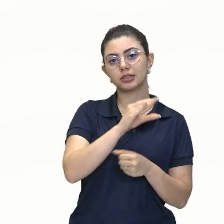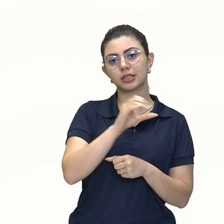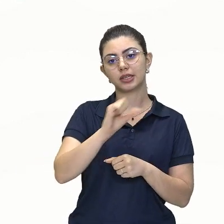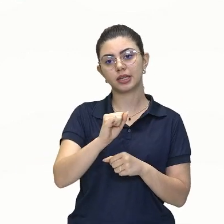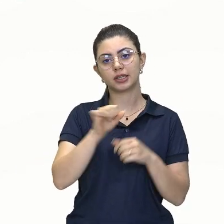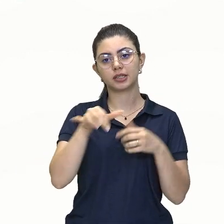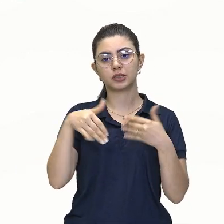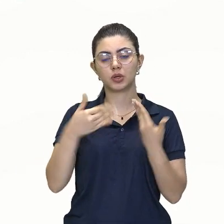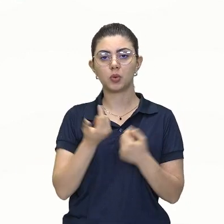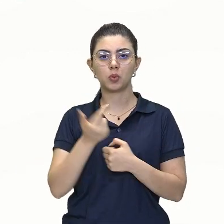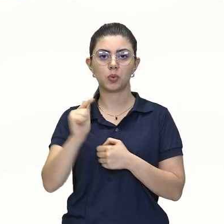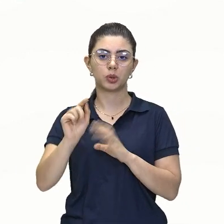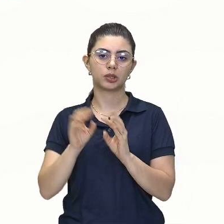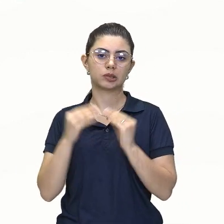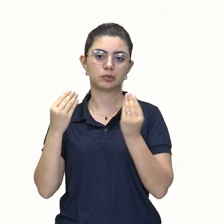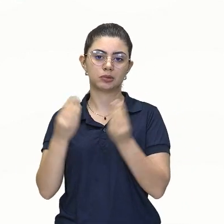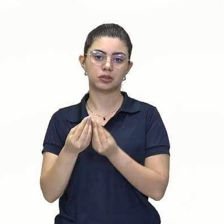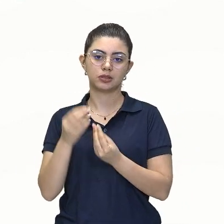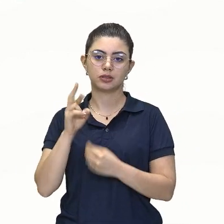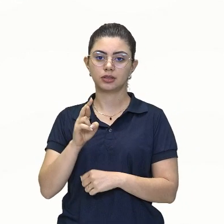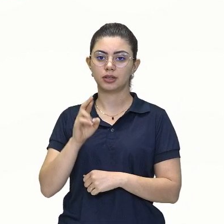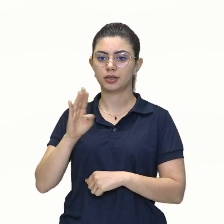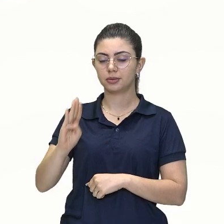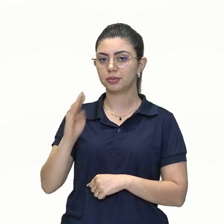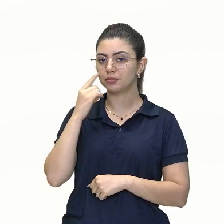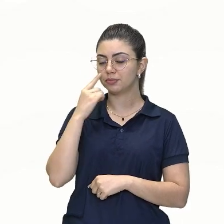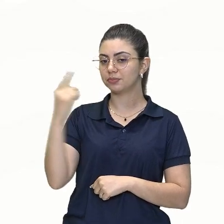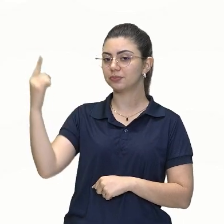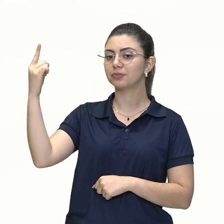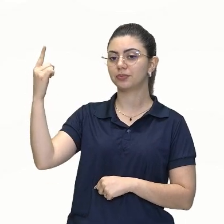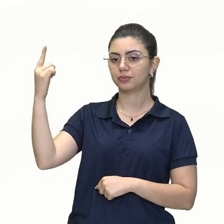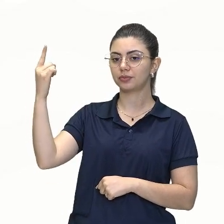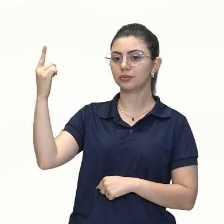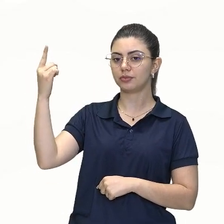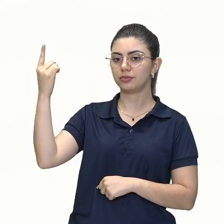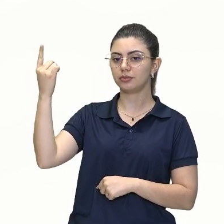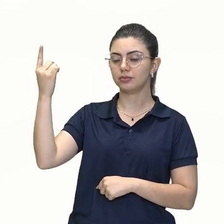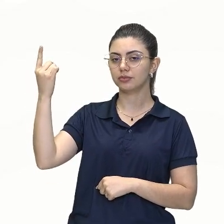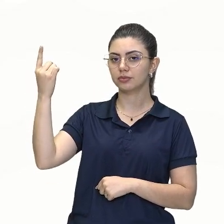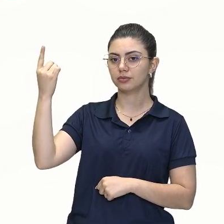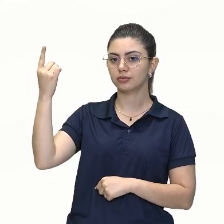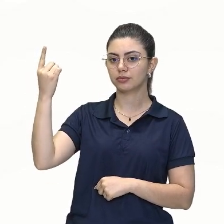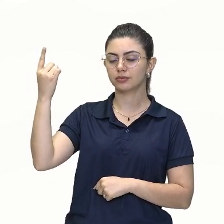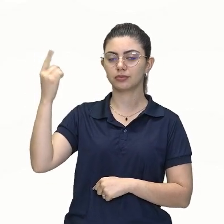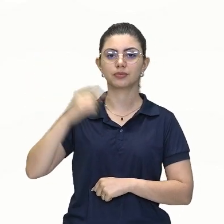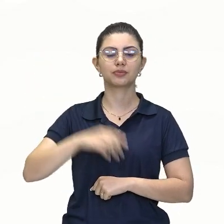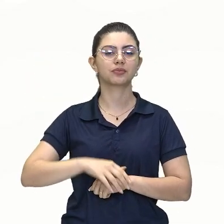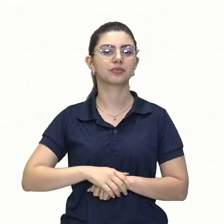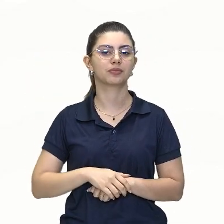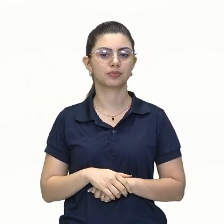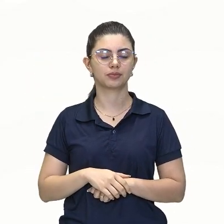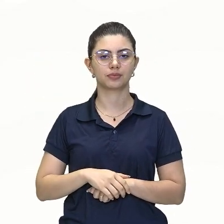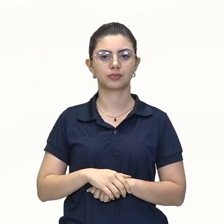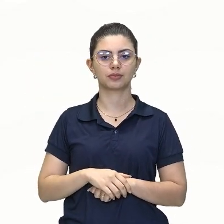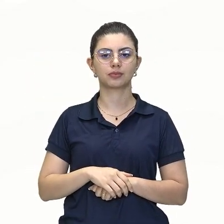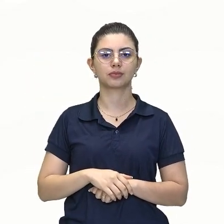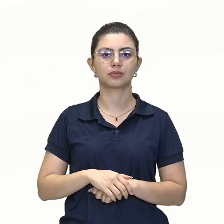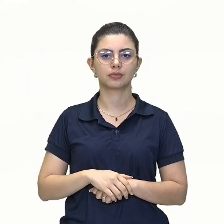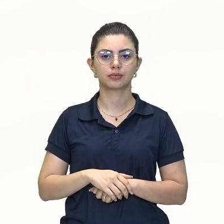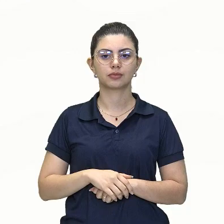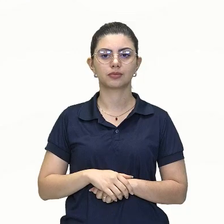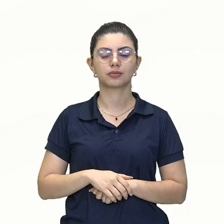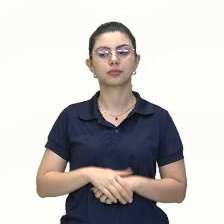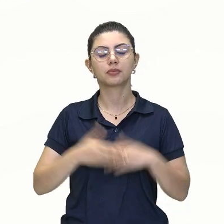um outro componente, né, que tenha número atômico 92, né? Então,